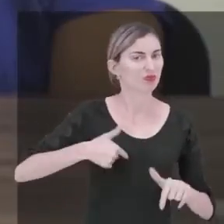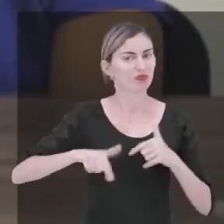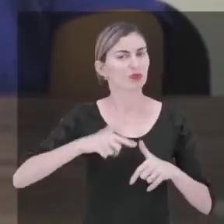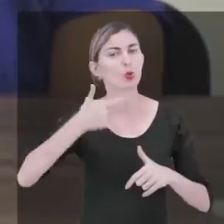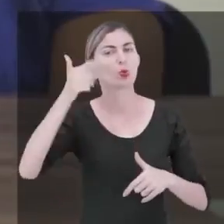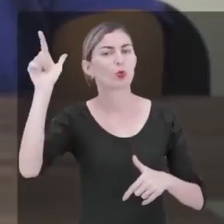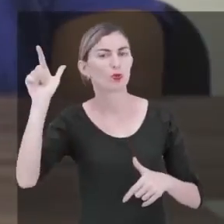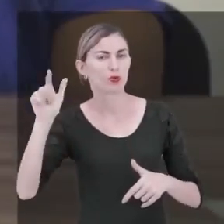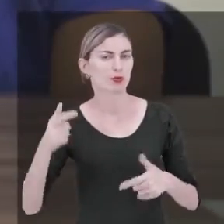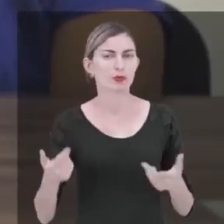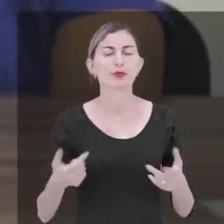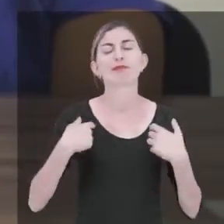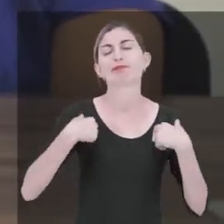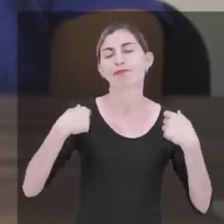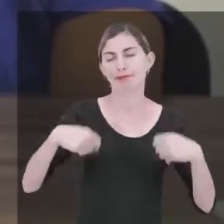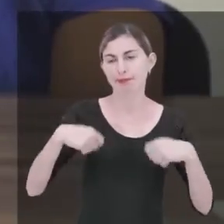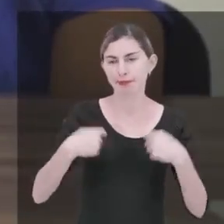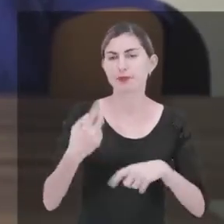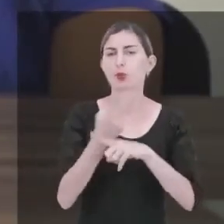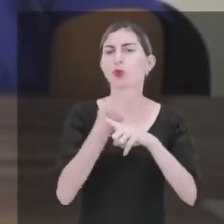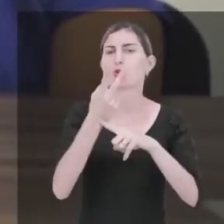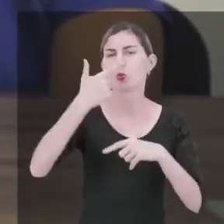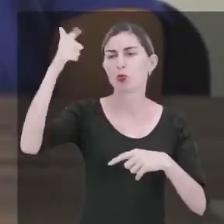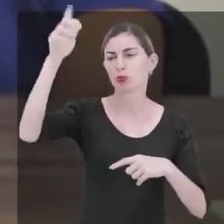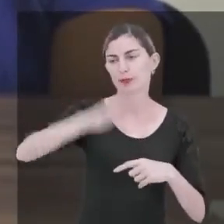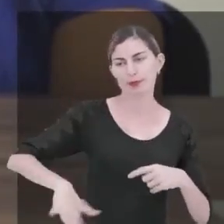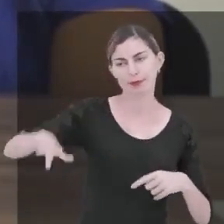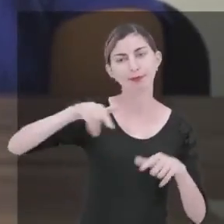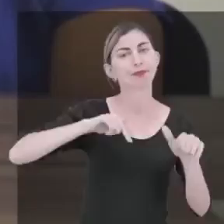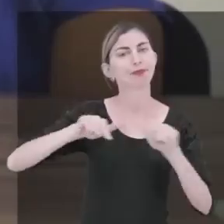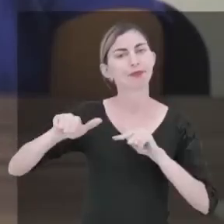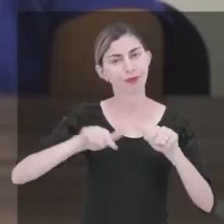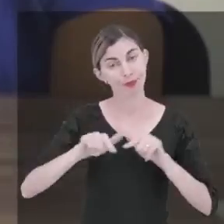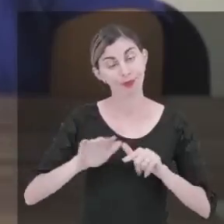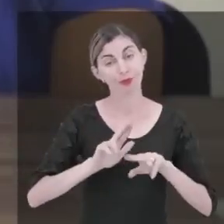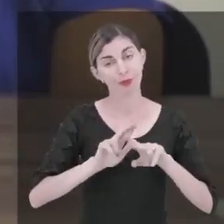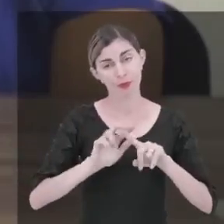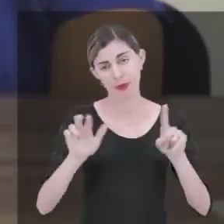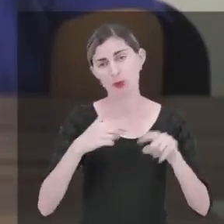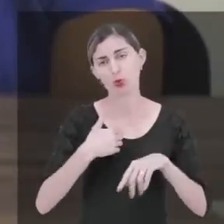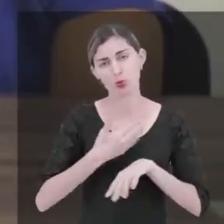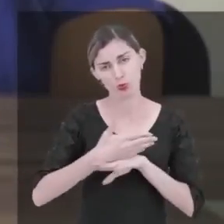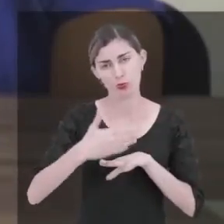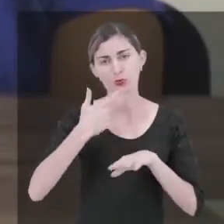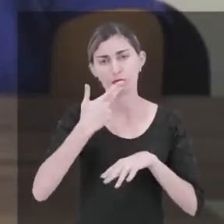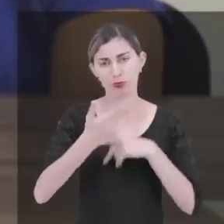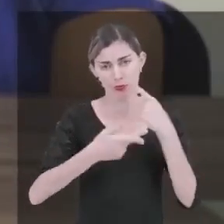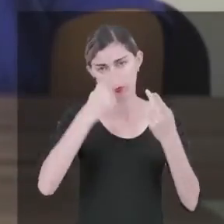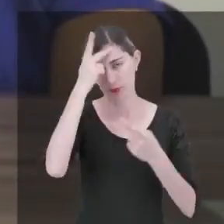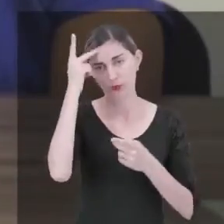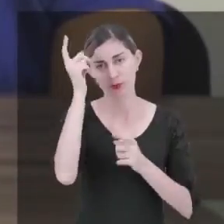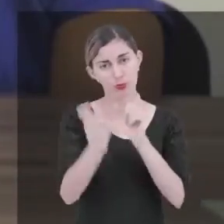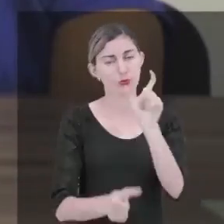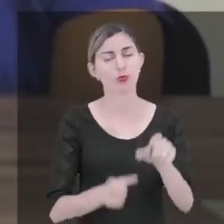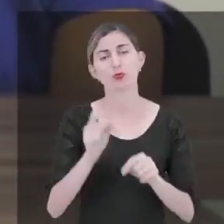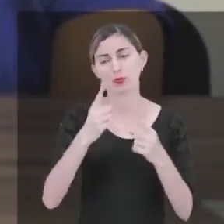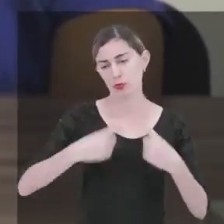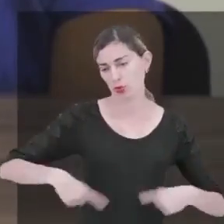está fazendo, ela precisa buscar uma outra área. Mas eu costumo dizer às pessoas o